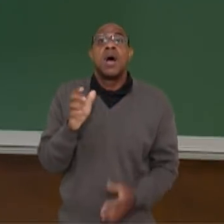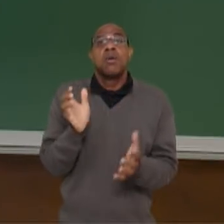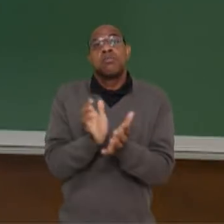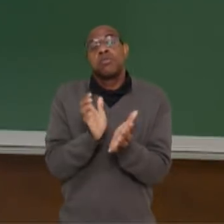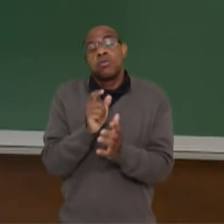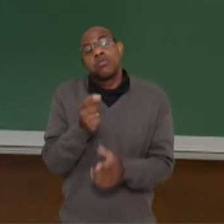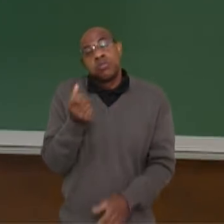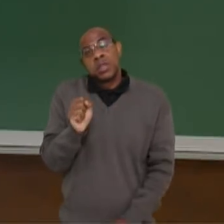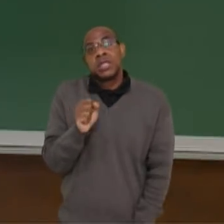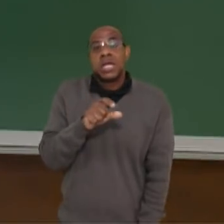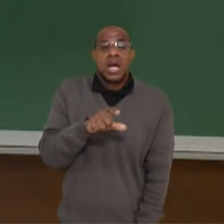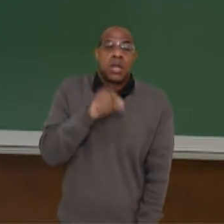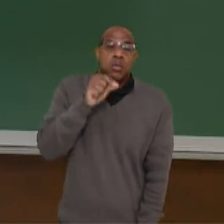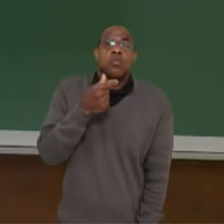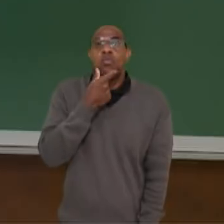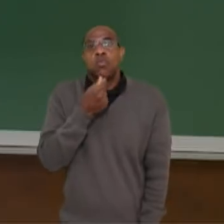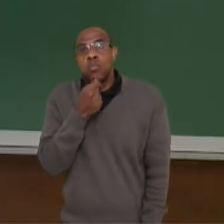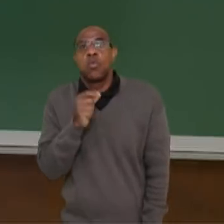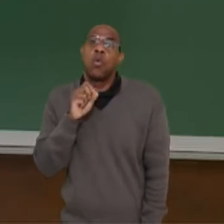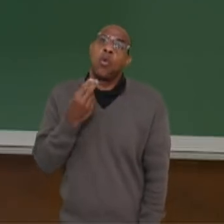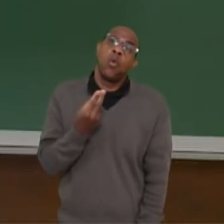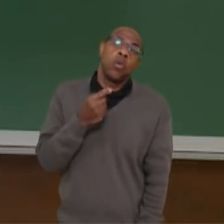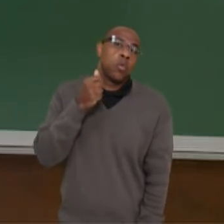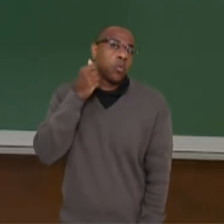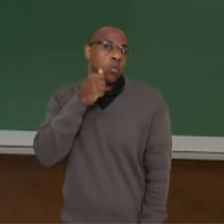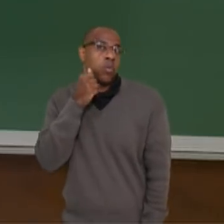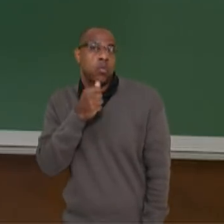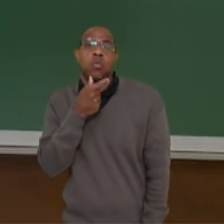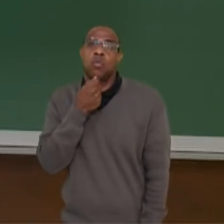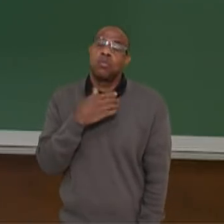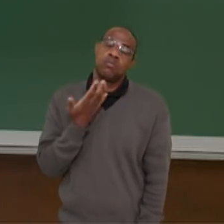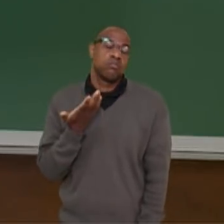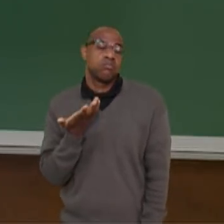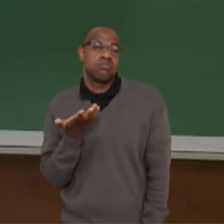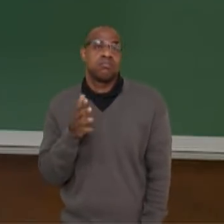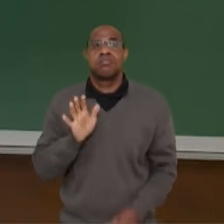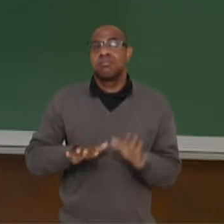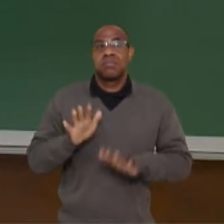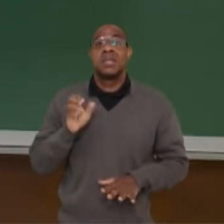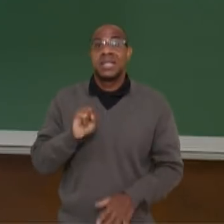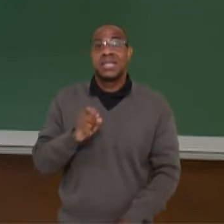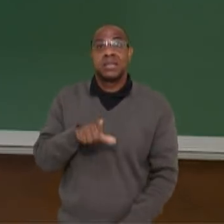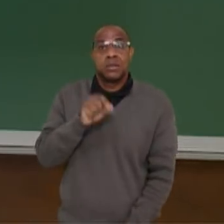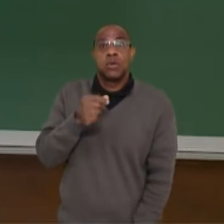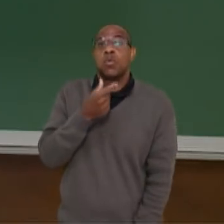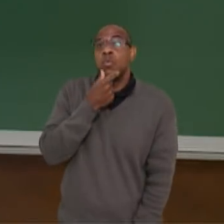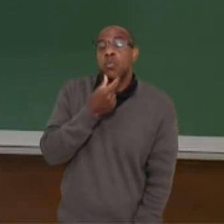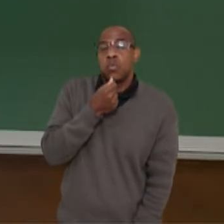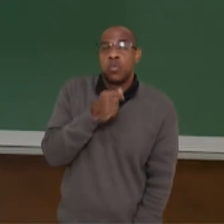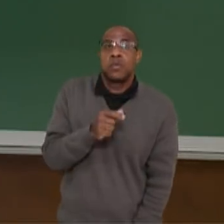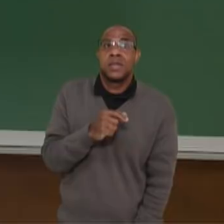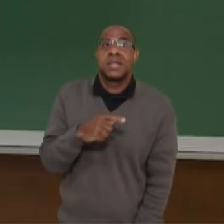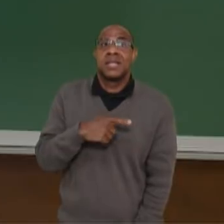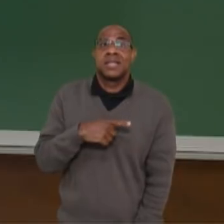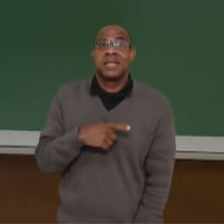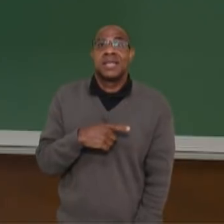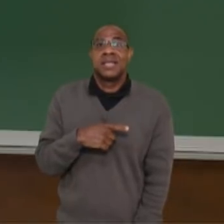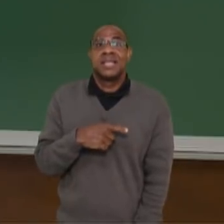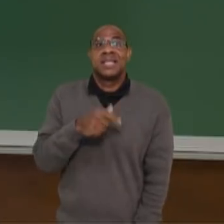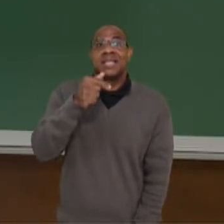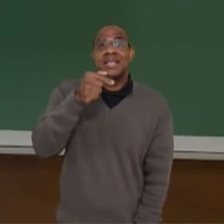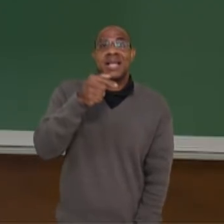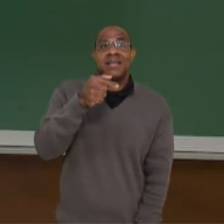menino ou vou escolher uma menina. Certo? Então, se para escolher os meninos eu tenho